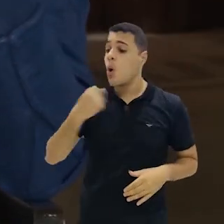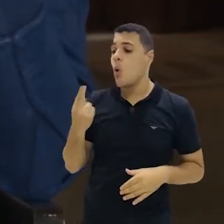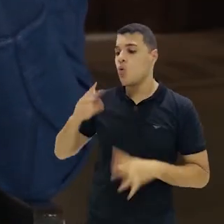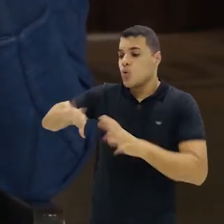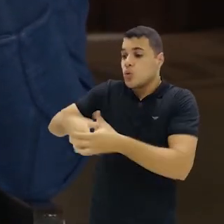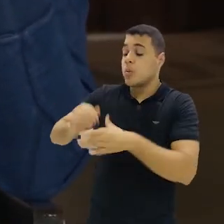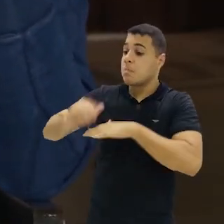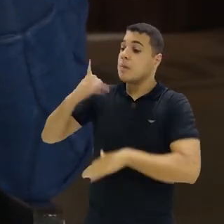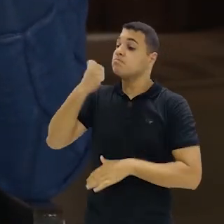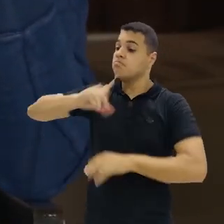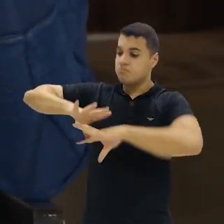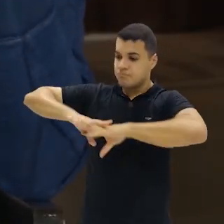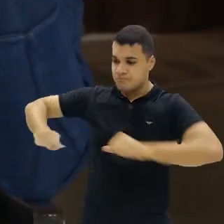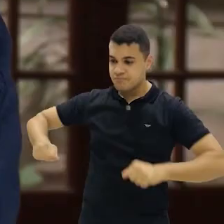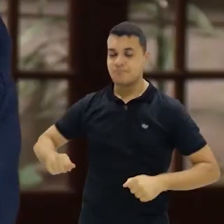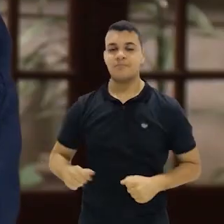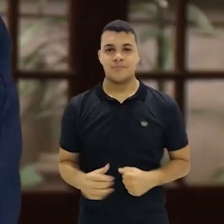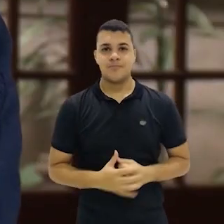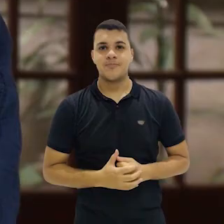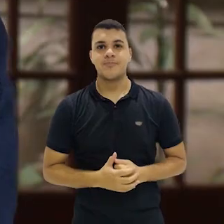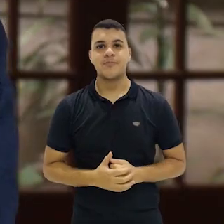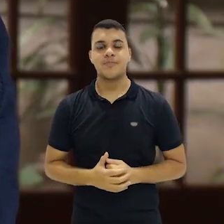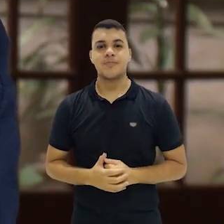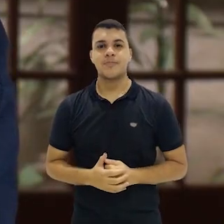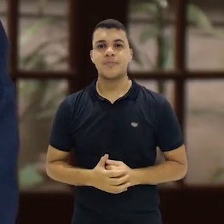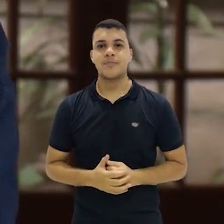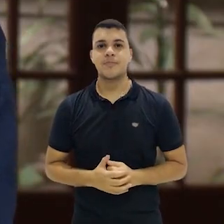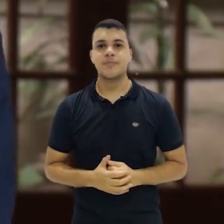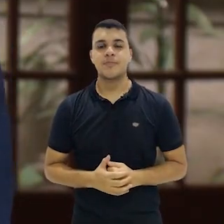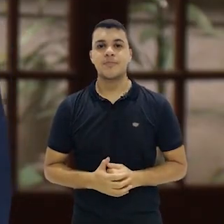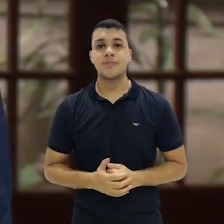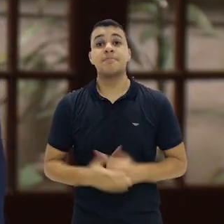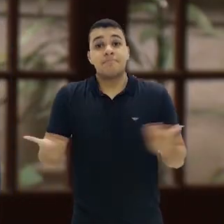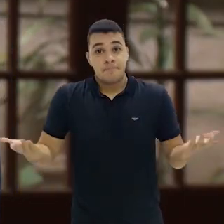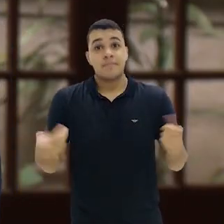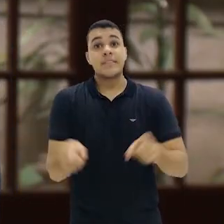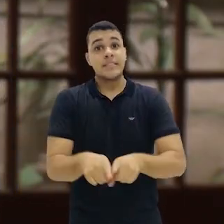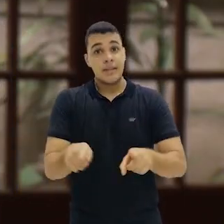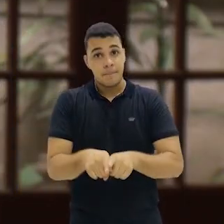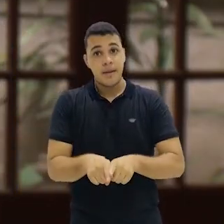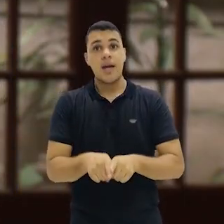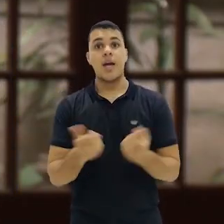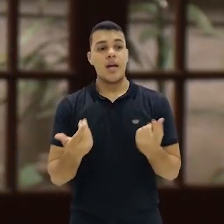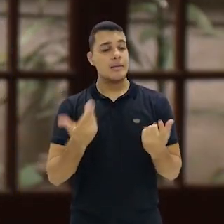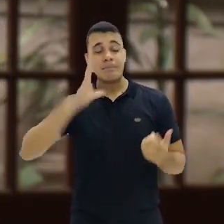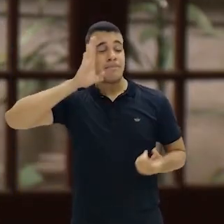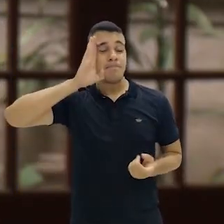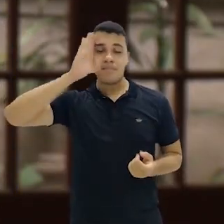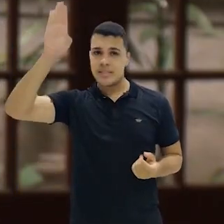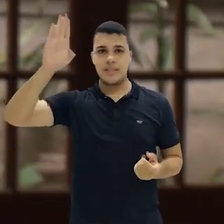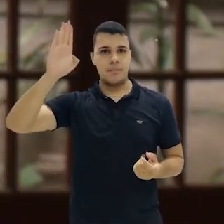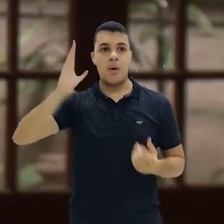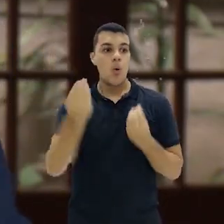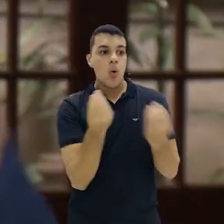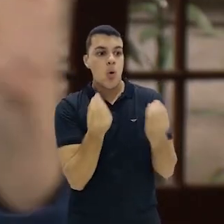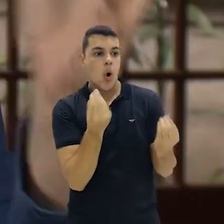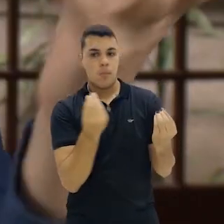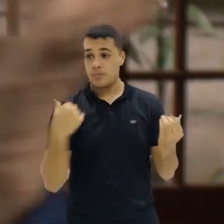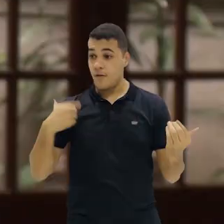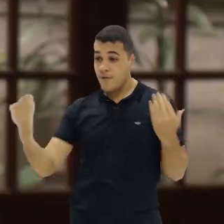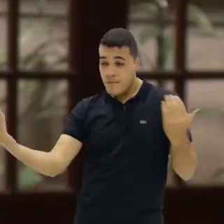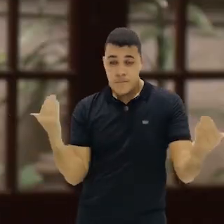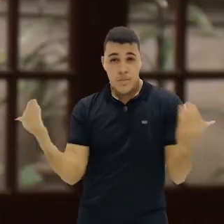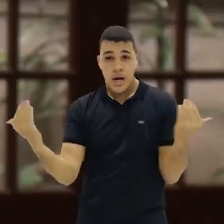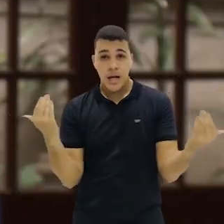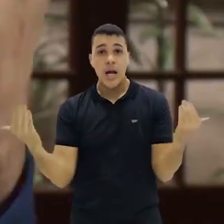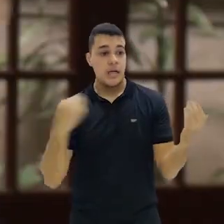E a situação fundamentalmente distinta dos dois é que, enquanto os estudos de coortes são estudos em que eu